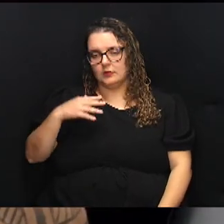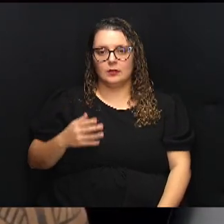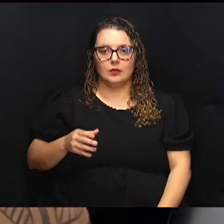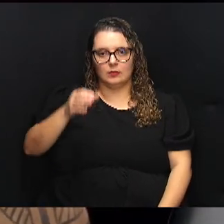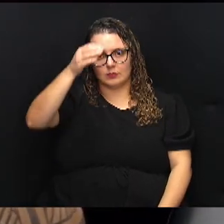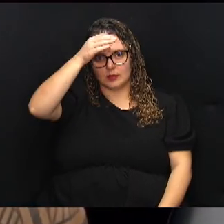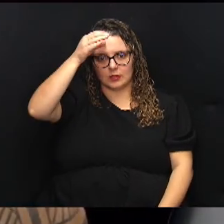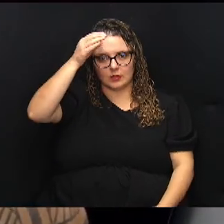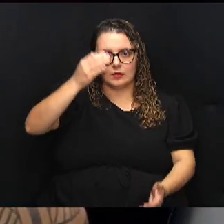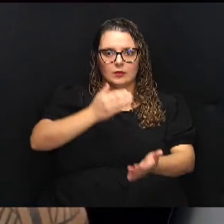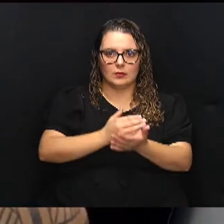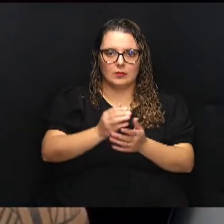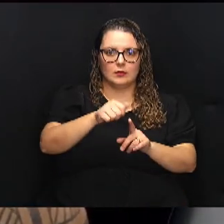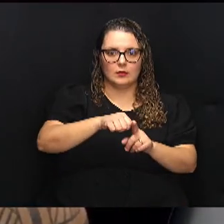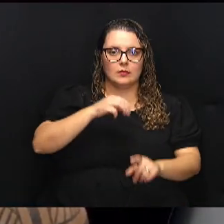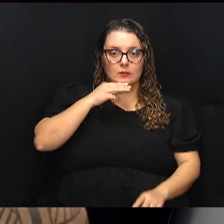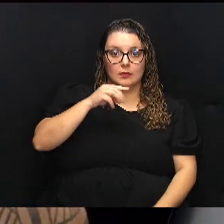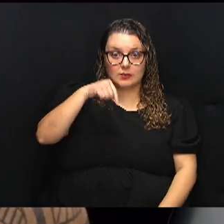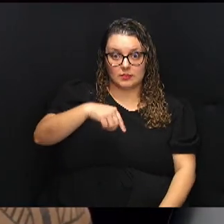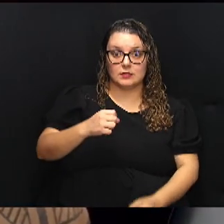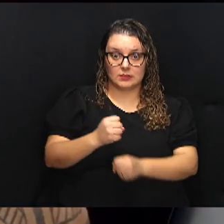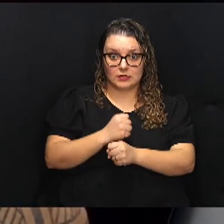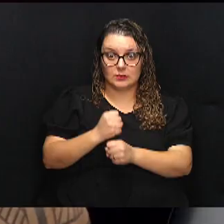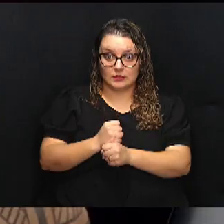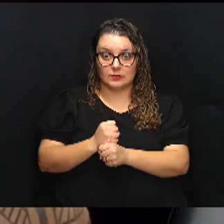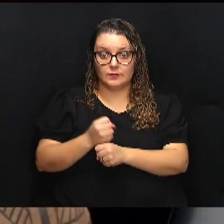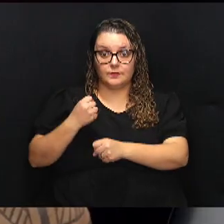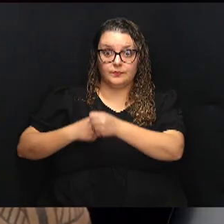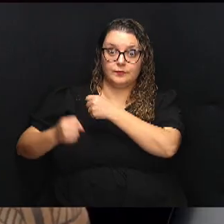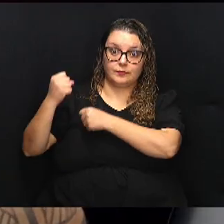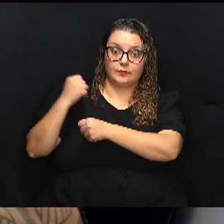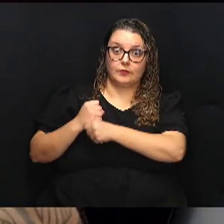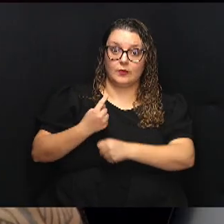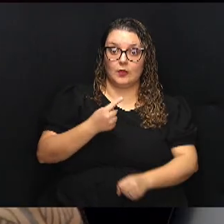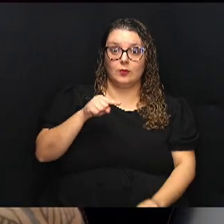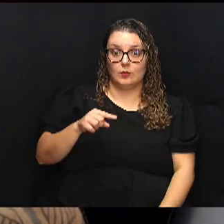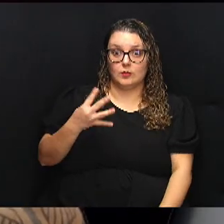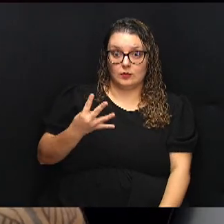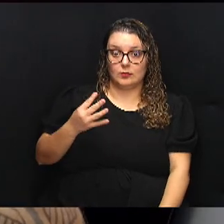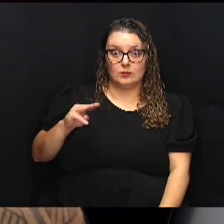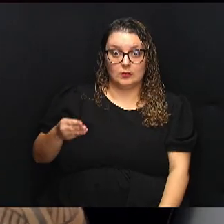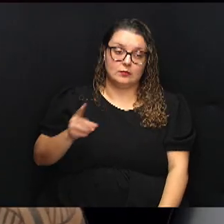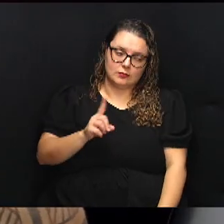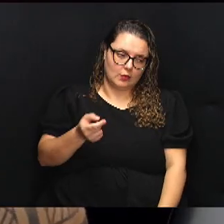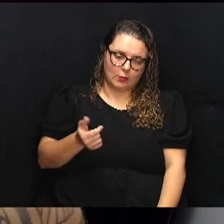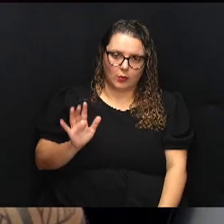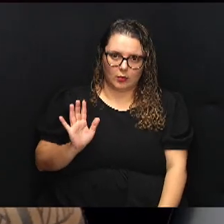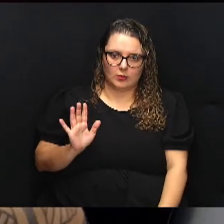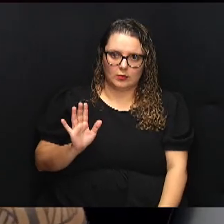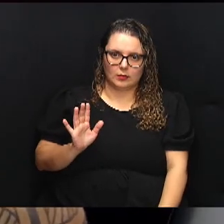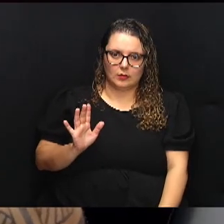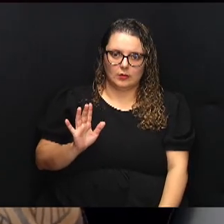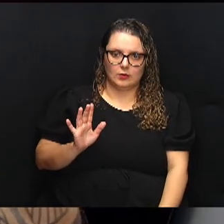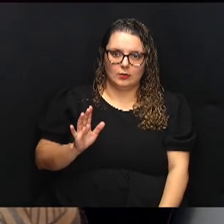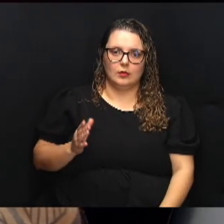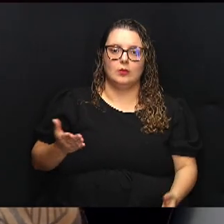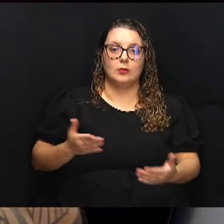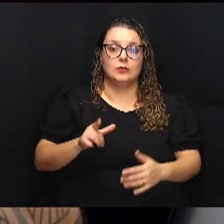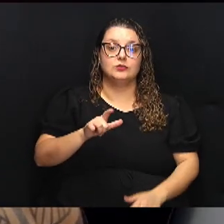que começou em março desse ano. Ano passado ele faturou 1,4 milhão. Não é pouco. Quanto vocês acham que ele tiveram de lucro?